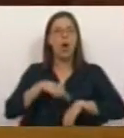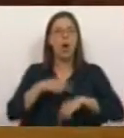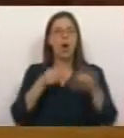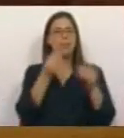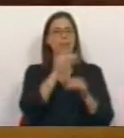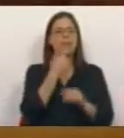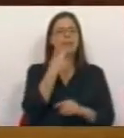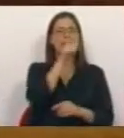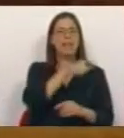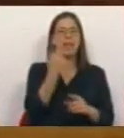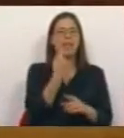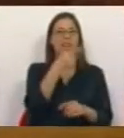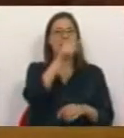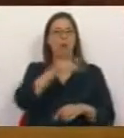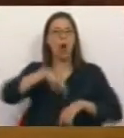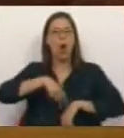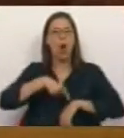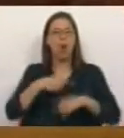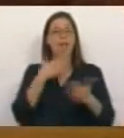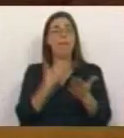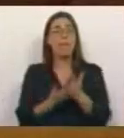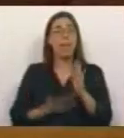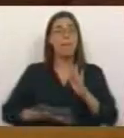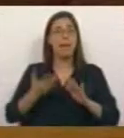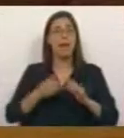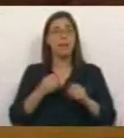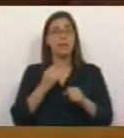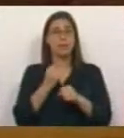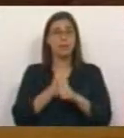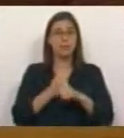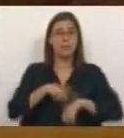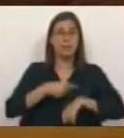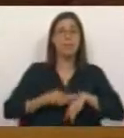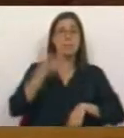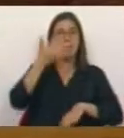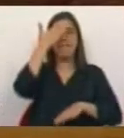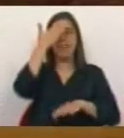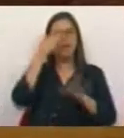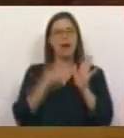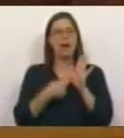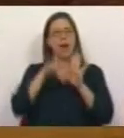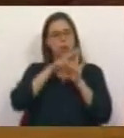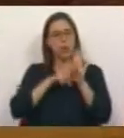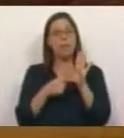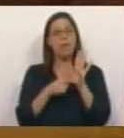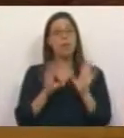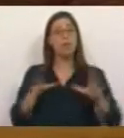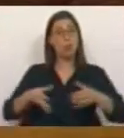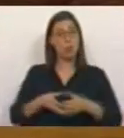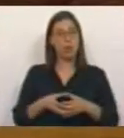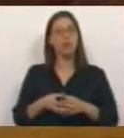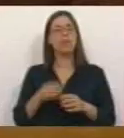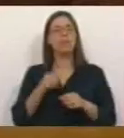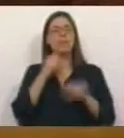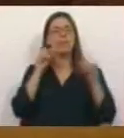horas individual, ou seja, veio alargar a mobilidade do banco de horas previsto por instrumento de regulamentação coletiva,